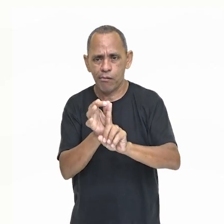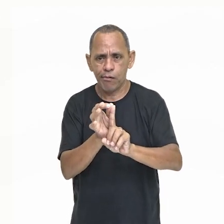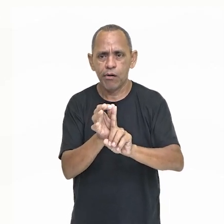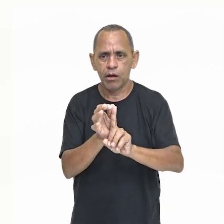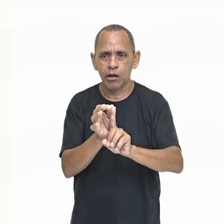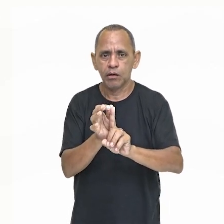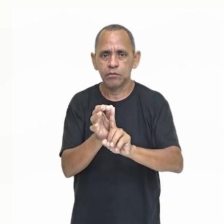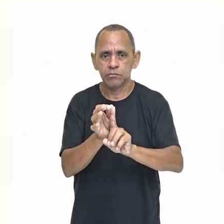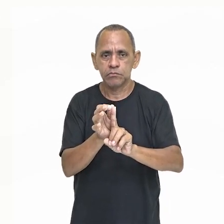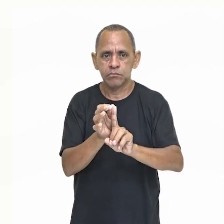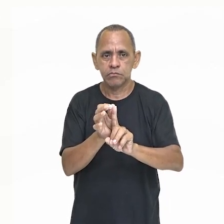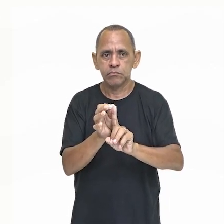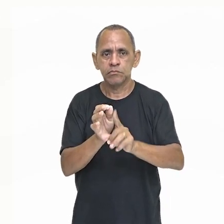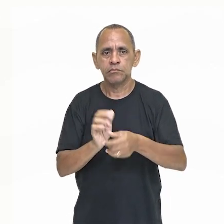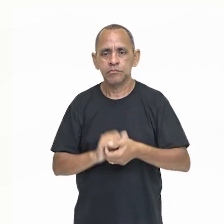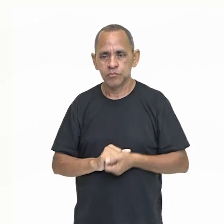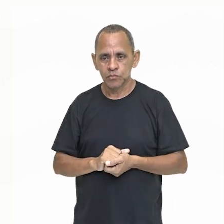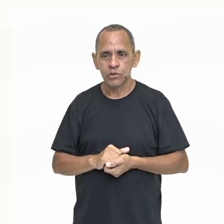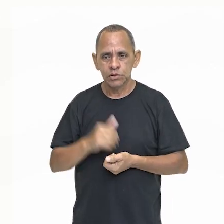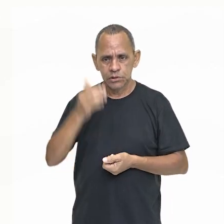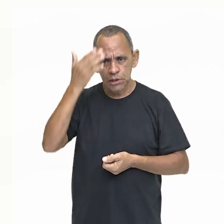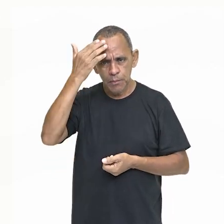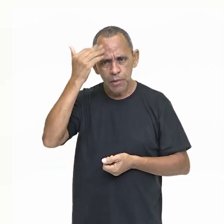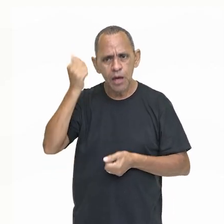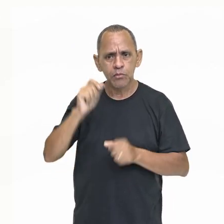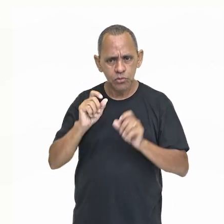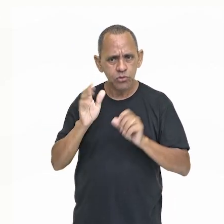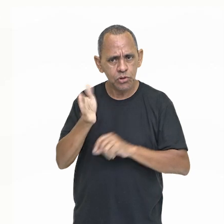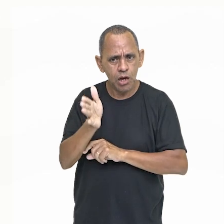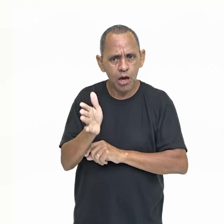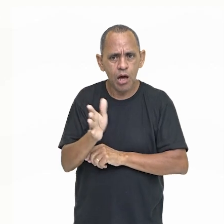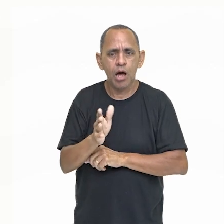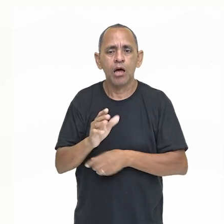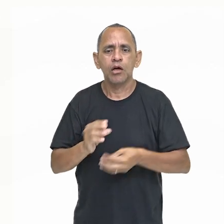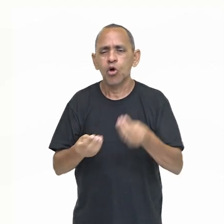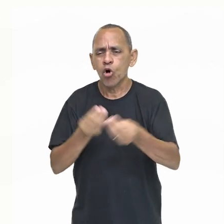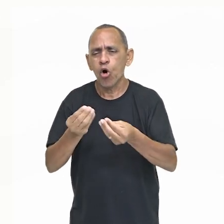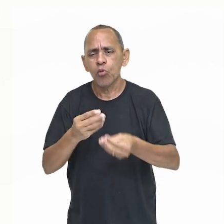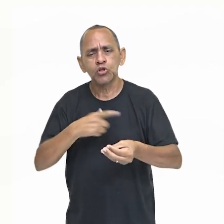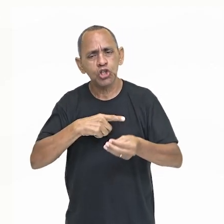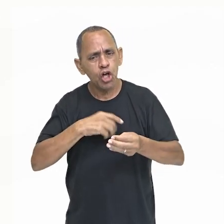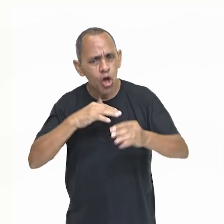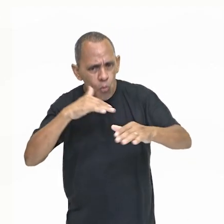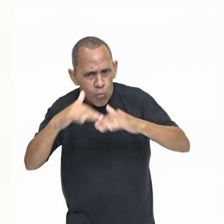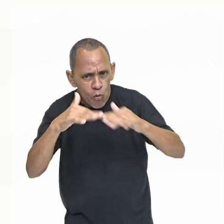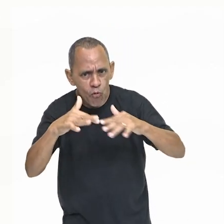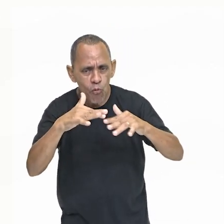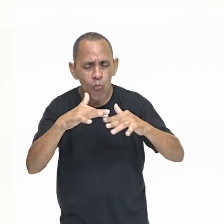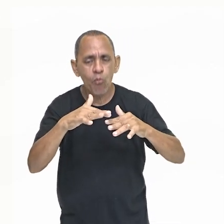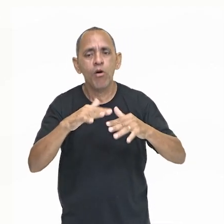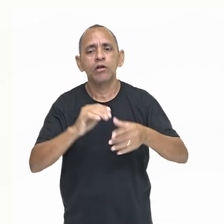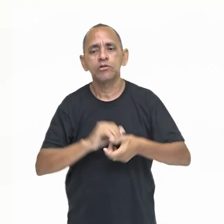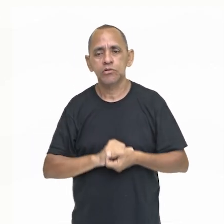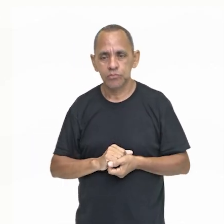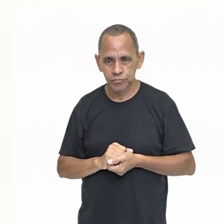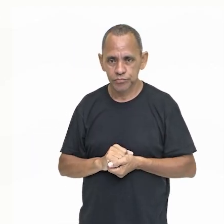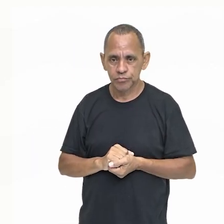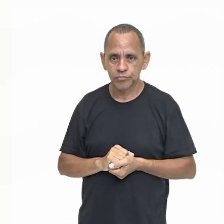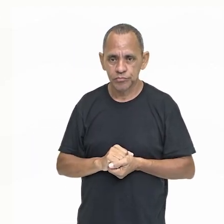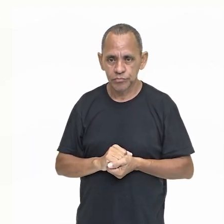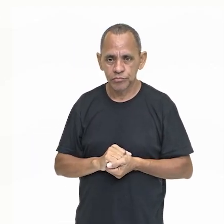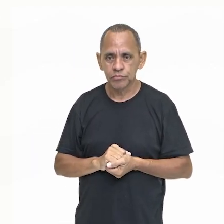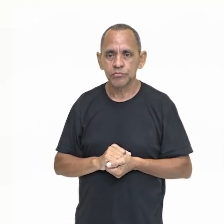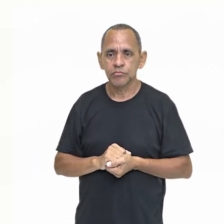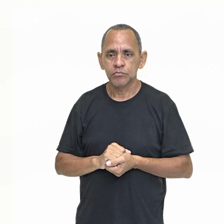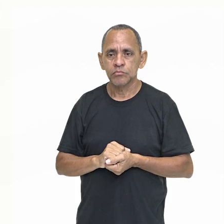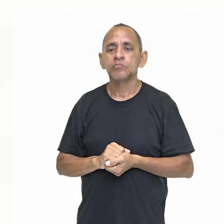já sabemos que a temperatura é o grau de agitação das partículas na propagação de calor,